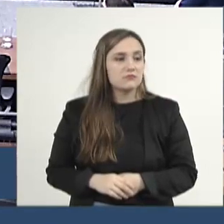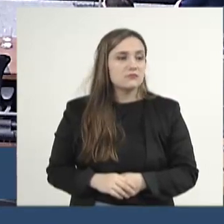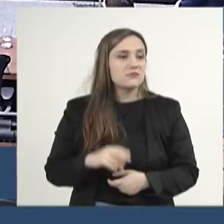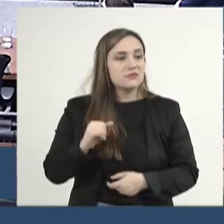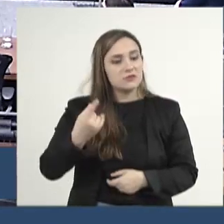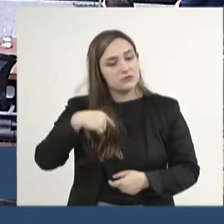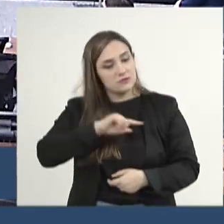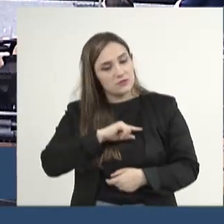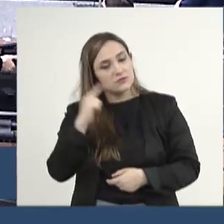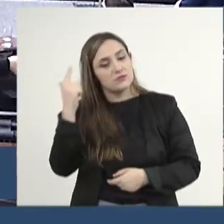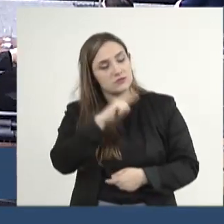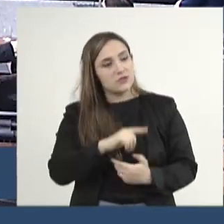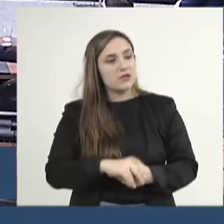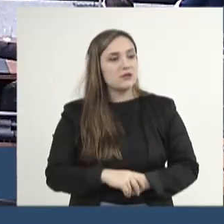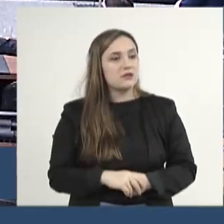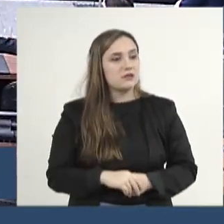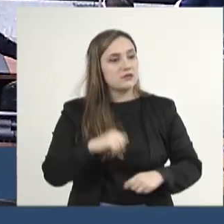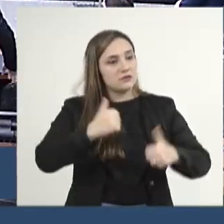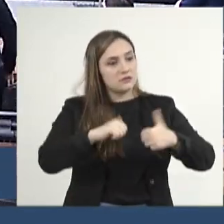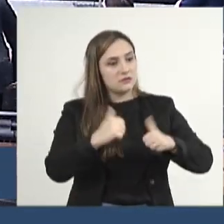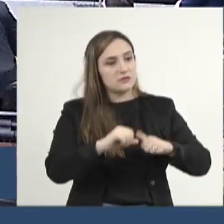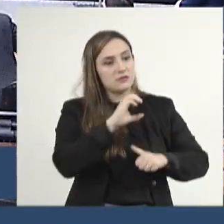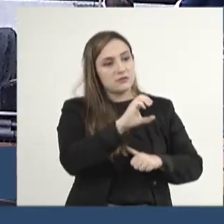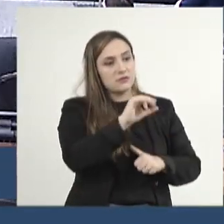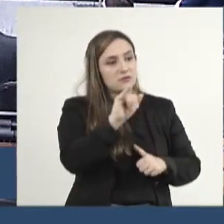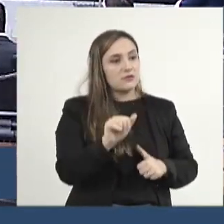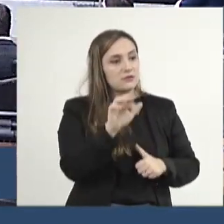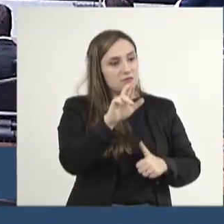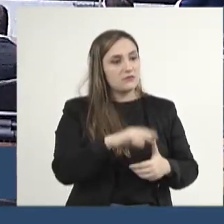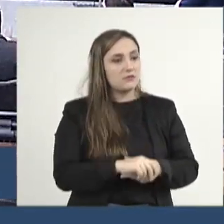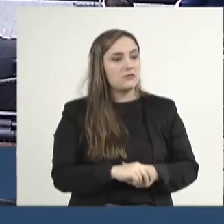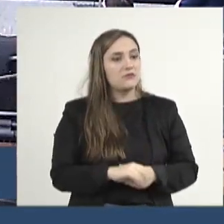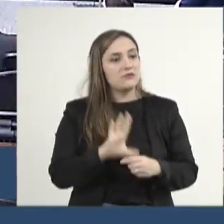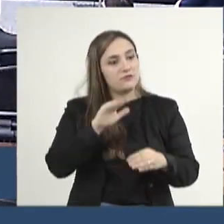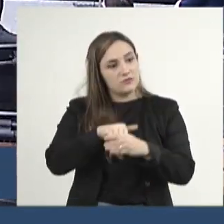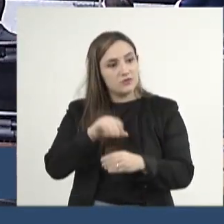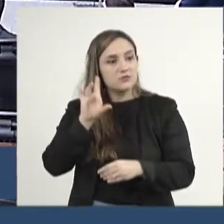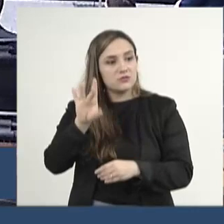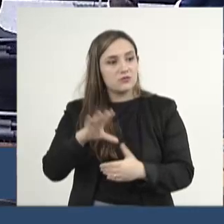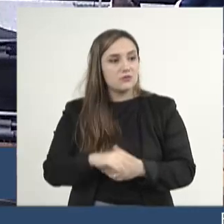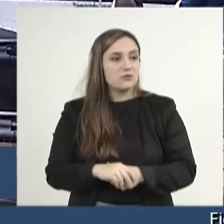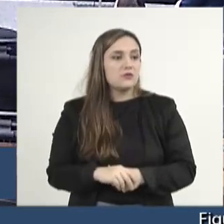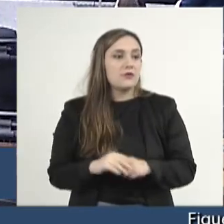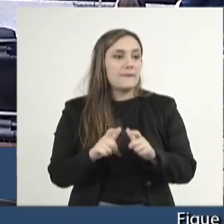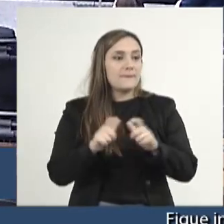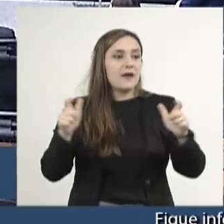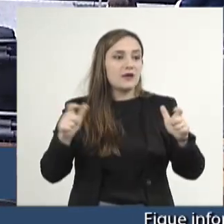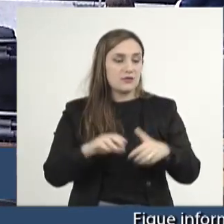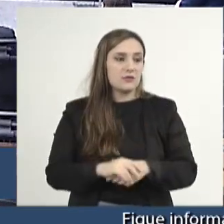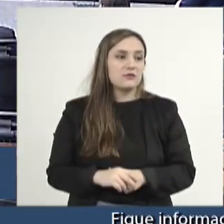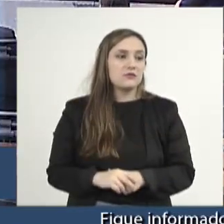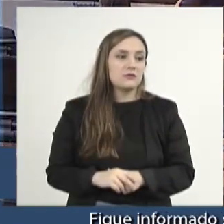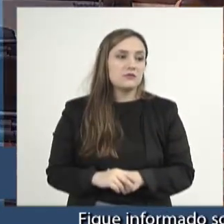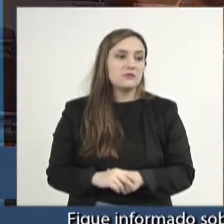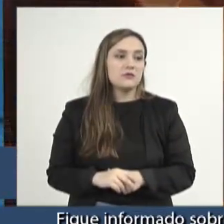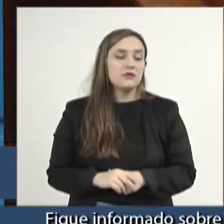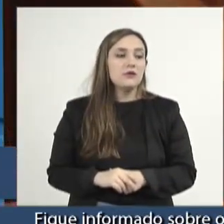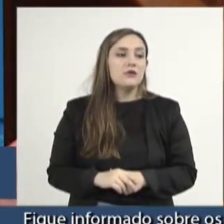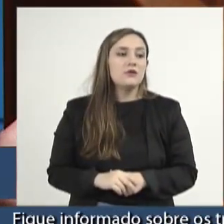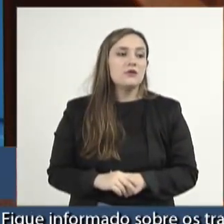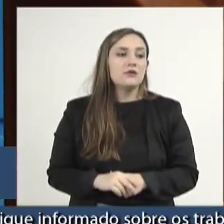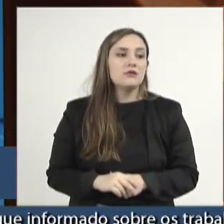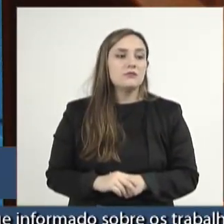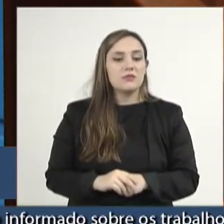uma análise da CCJ onde a votação fosse apenas por maioria pela rejeição da emenda, eu